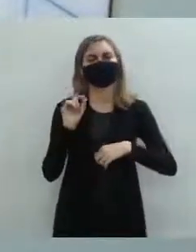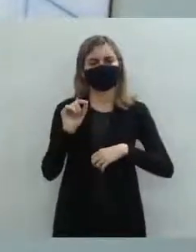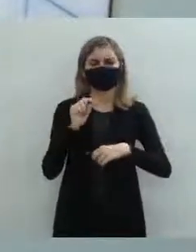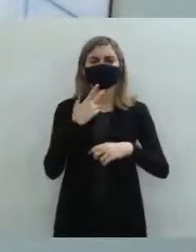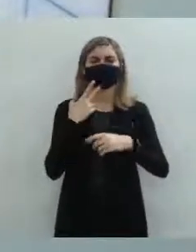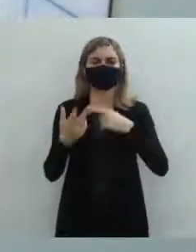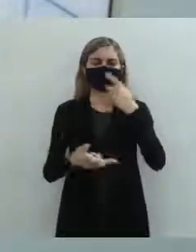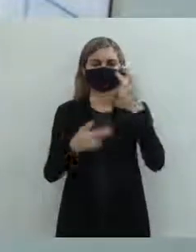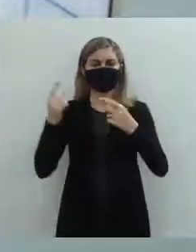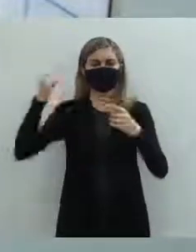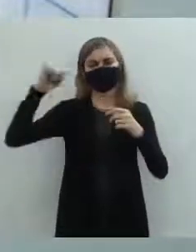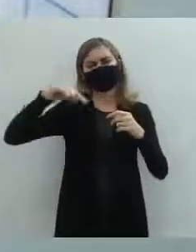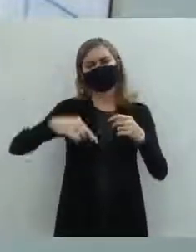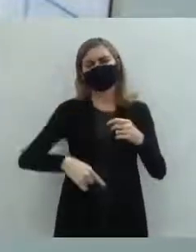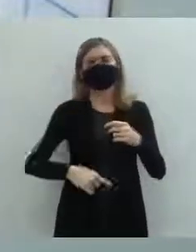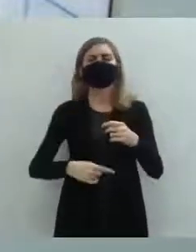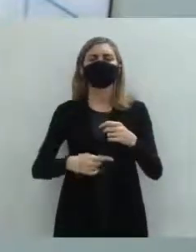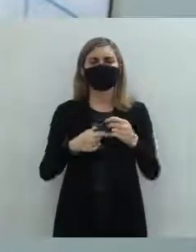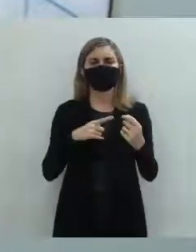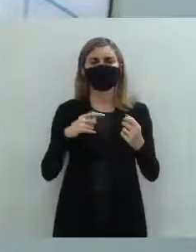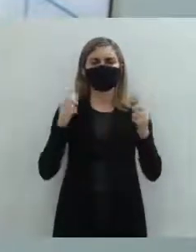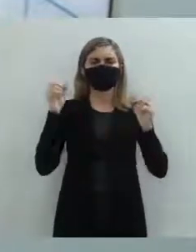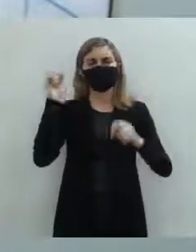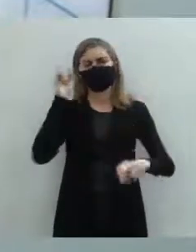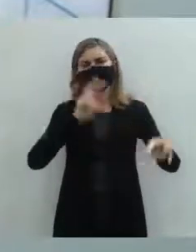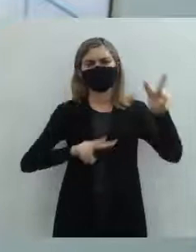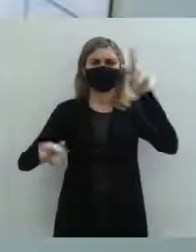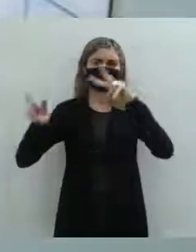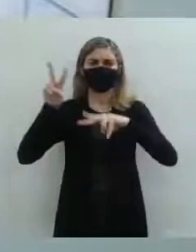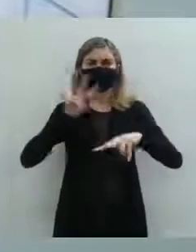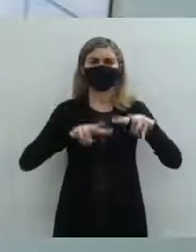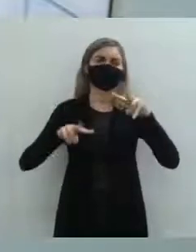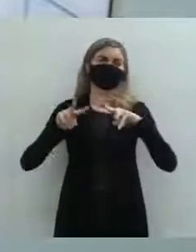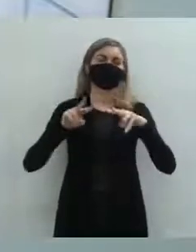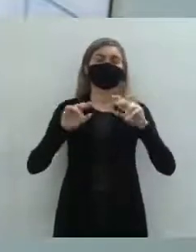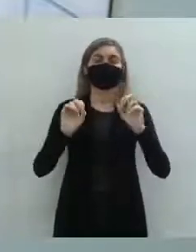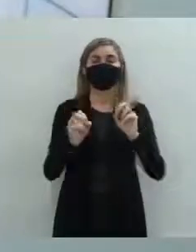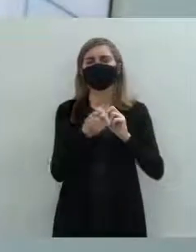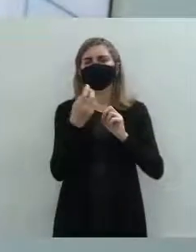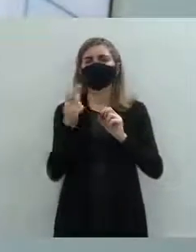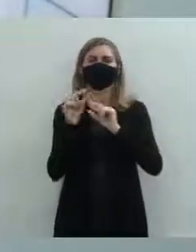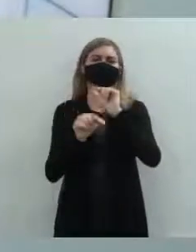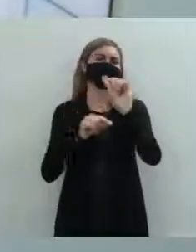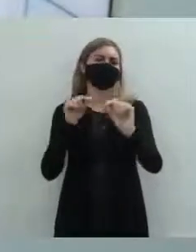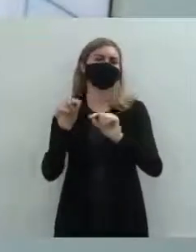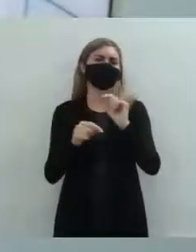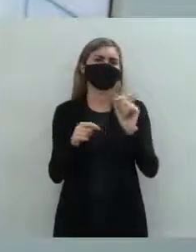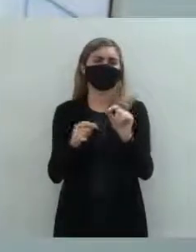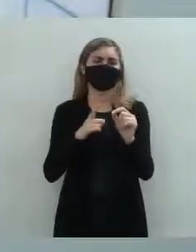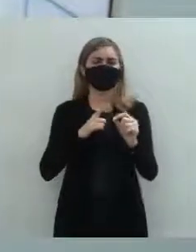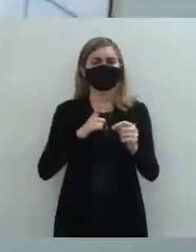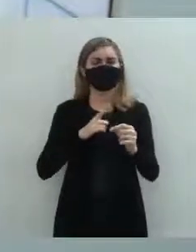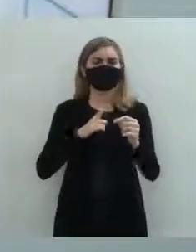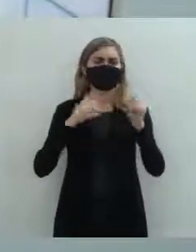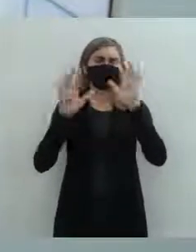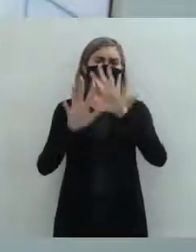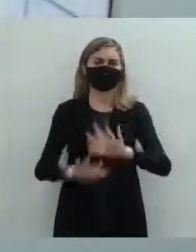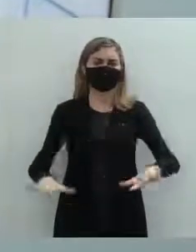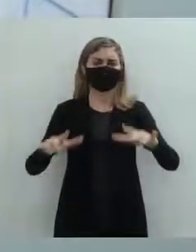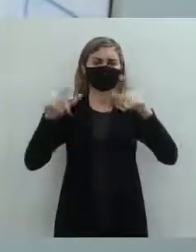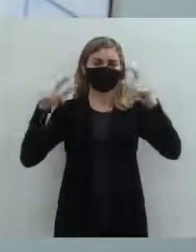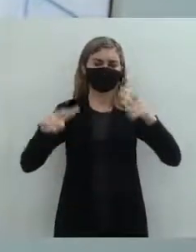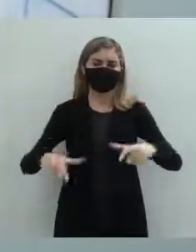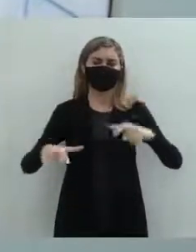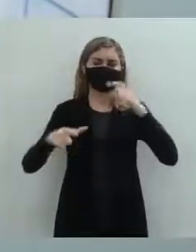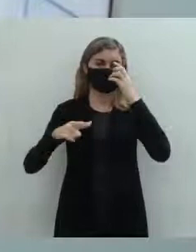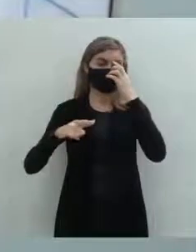da profundidade ilusória do espaço bidimensional. Ou seja, o que é isso? A gente tem um espaço, por exemplo,